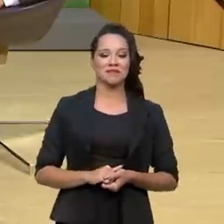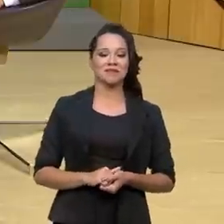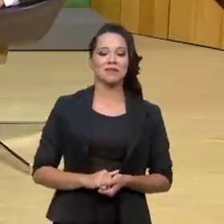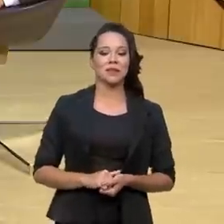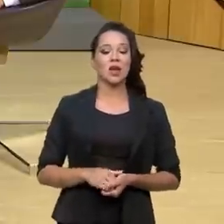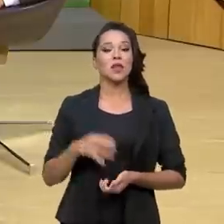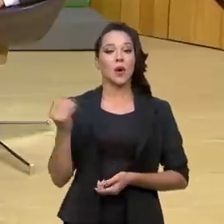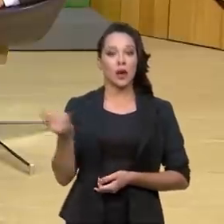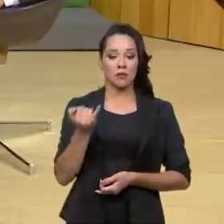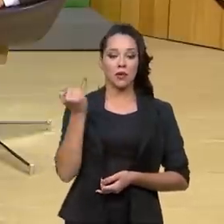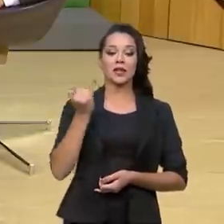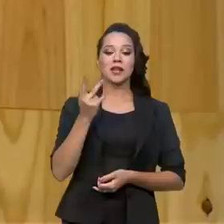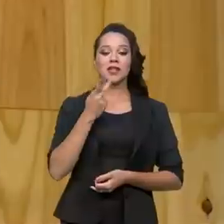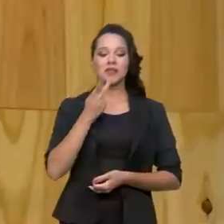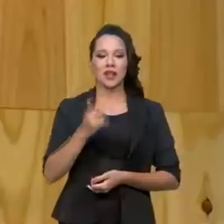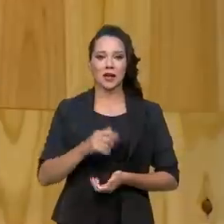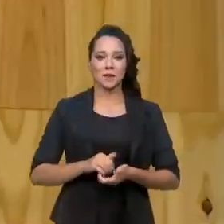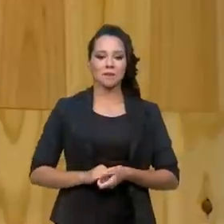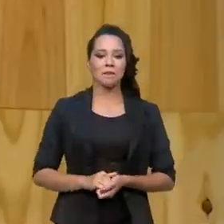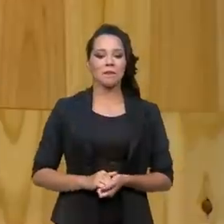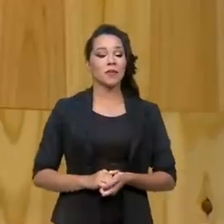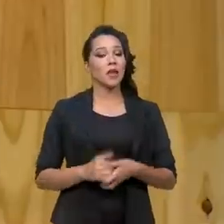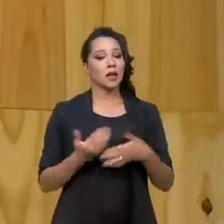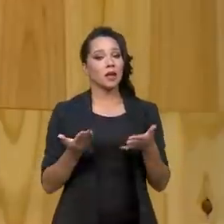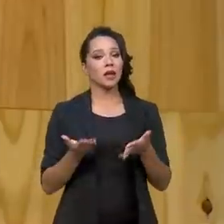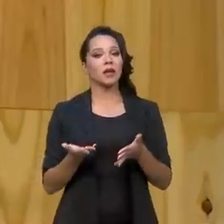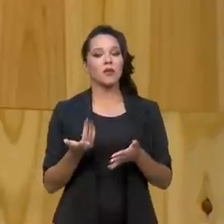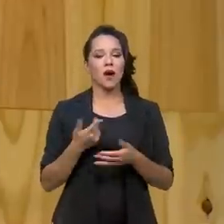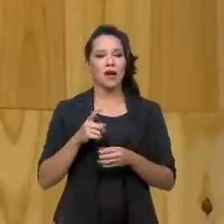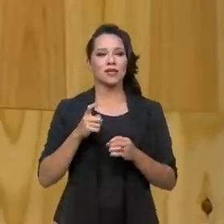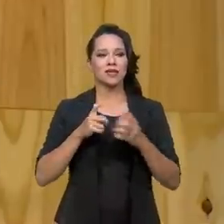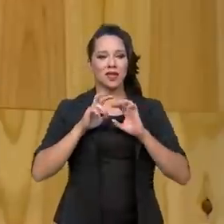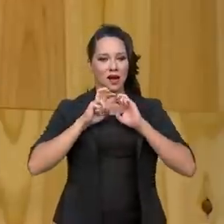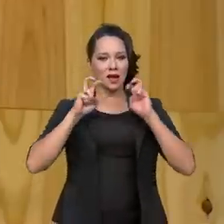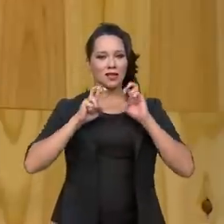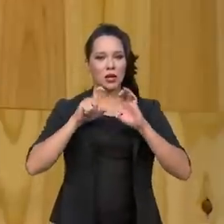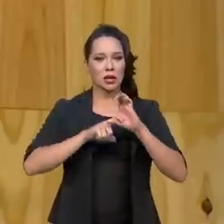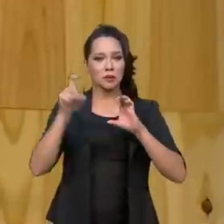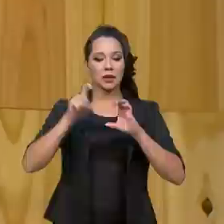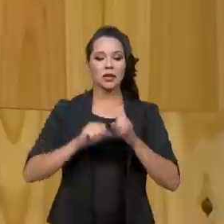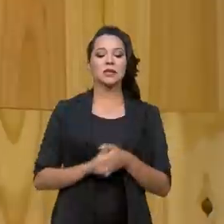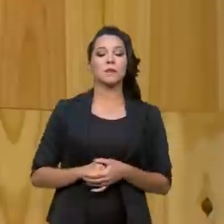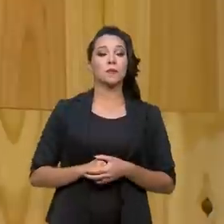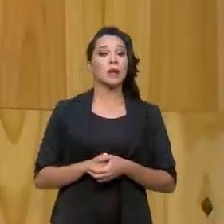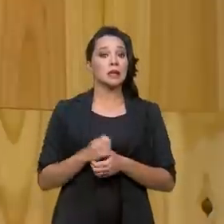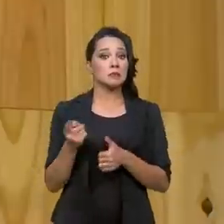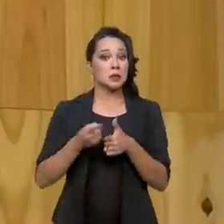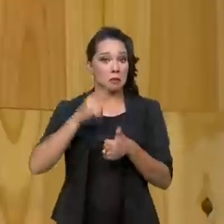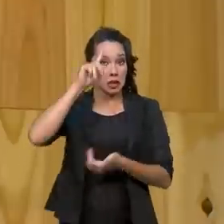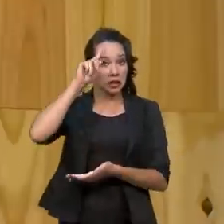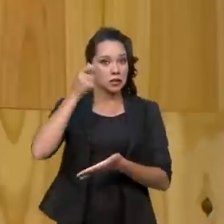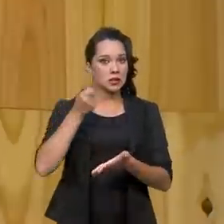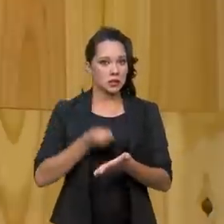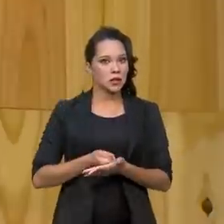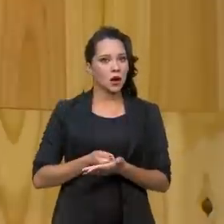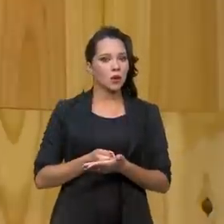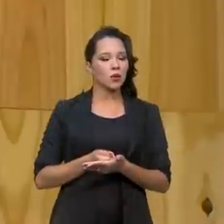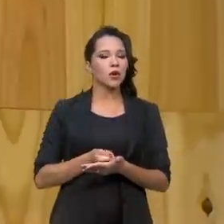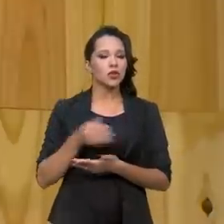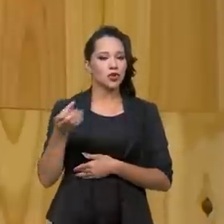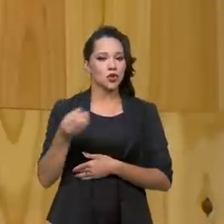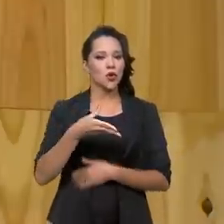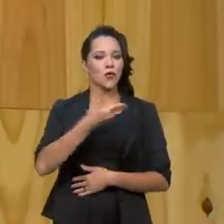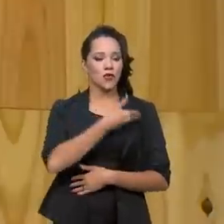É importante notar... No advento, com a declaração da independência, uma das primeiras decisões do